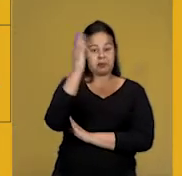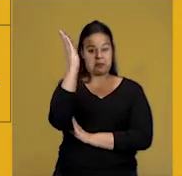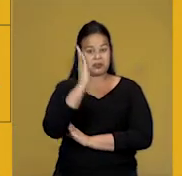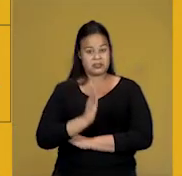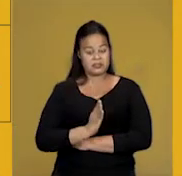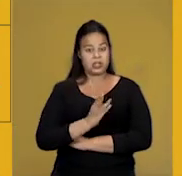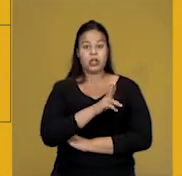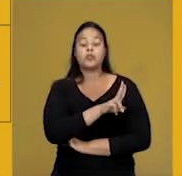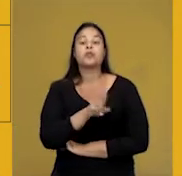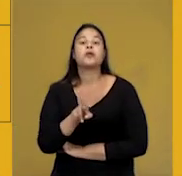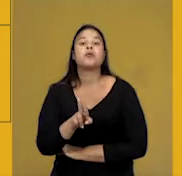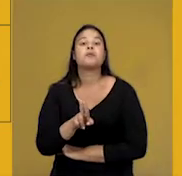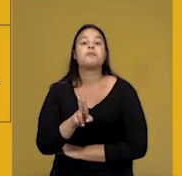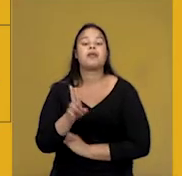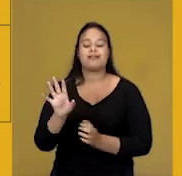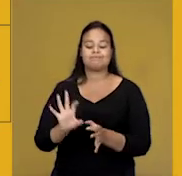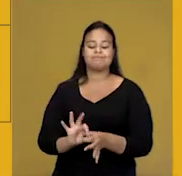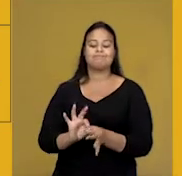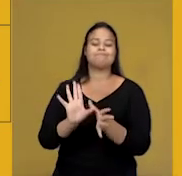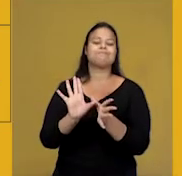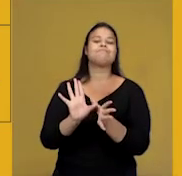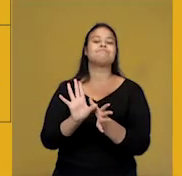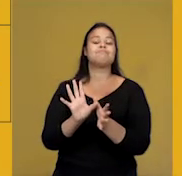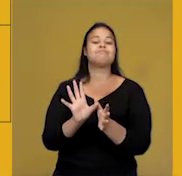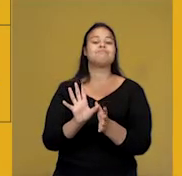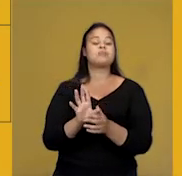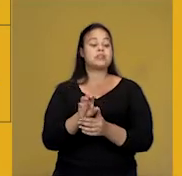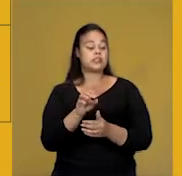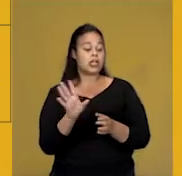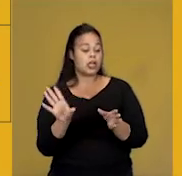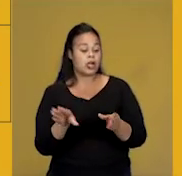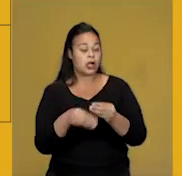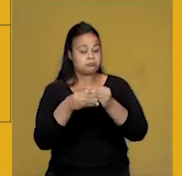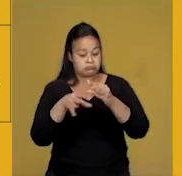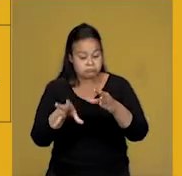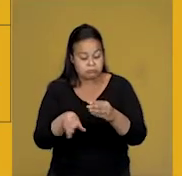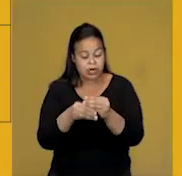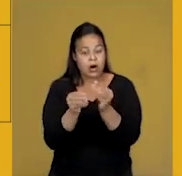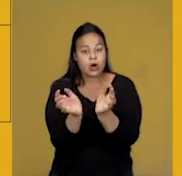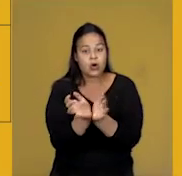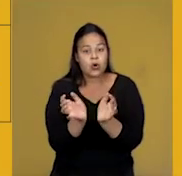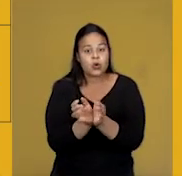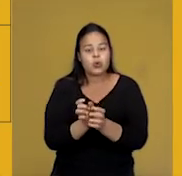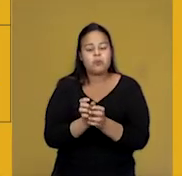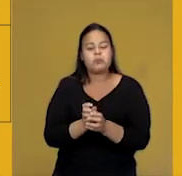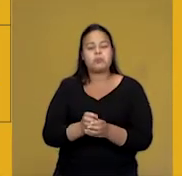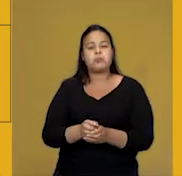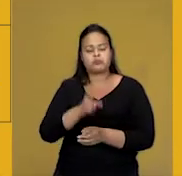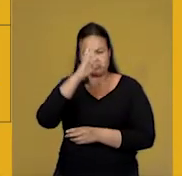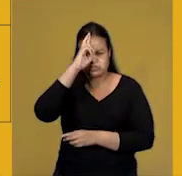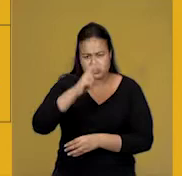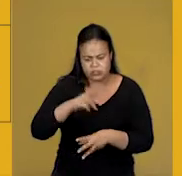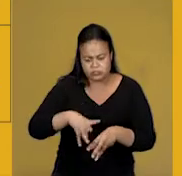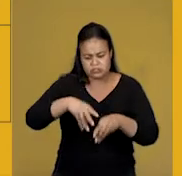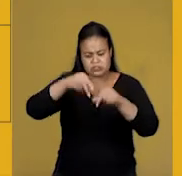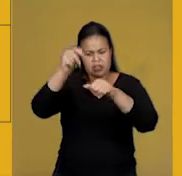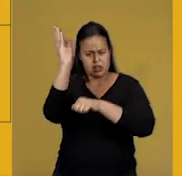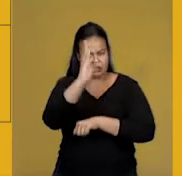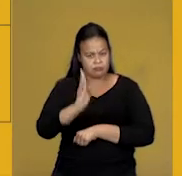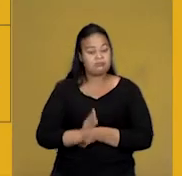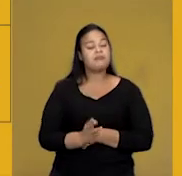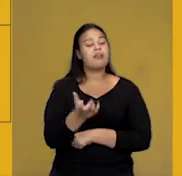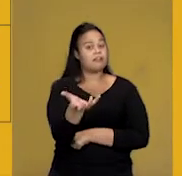era chamado de Partido Liberal, que quem fazia parte desse grupo eram grandes latifundiários brasileiros, né,